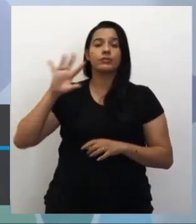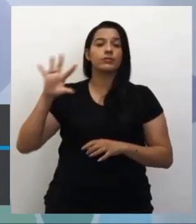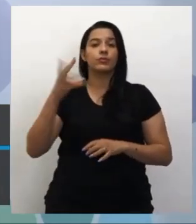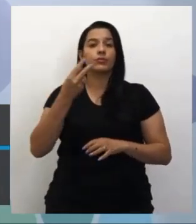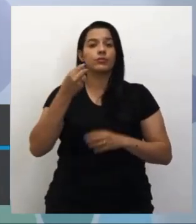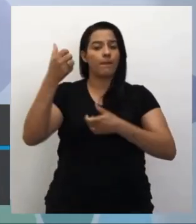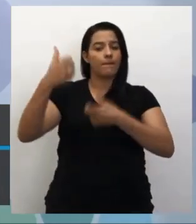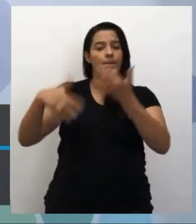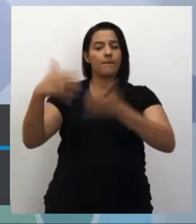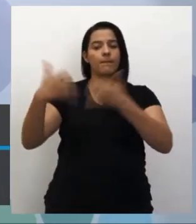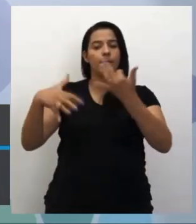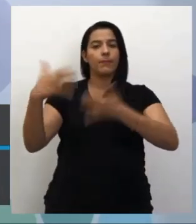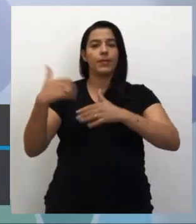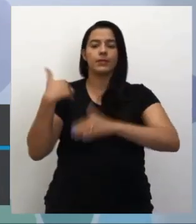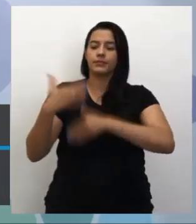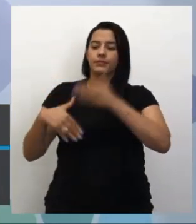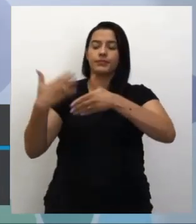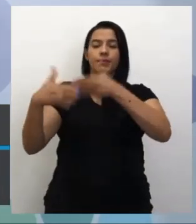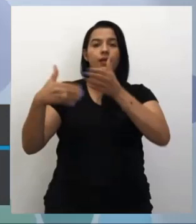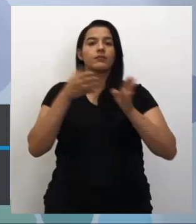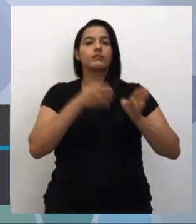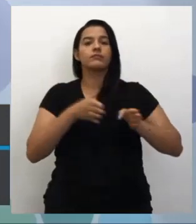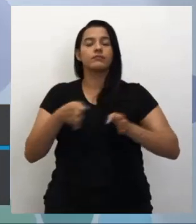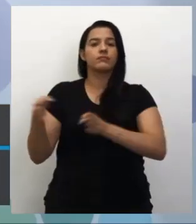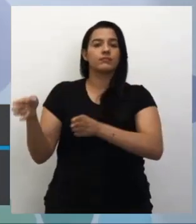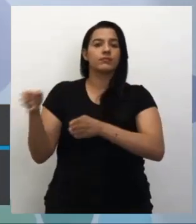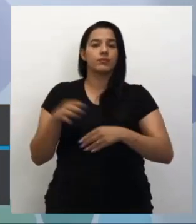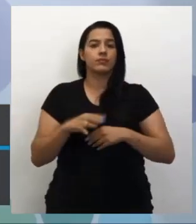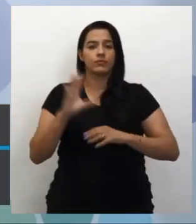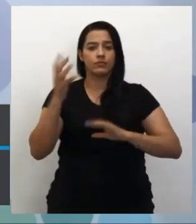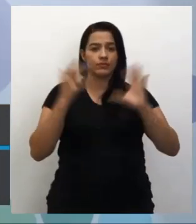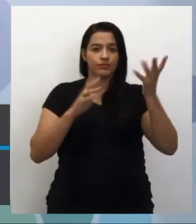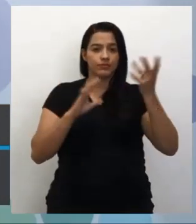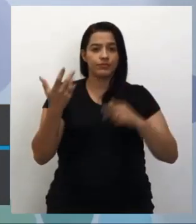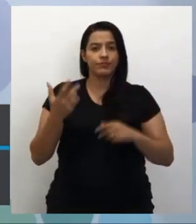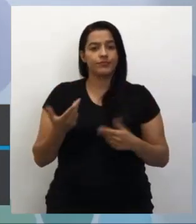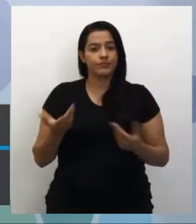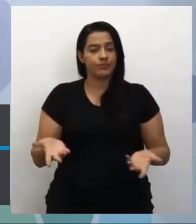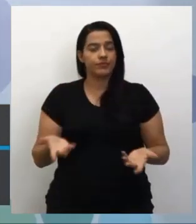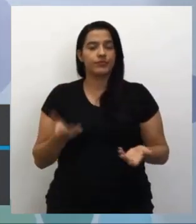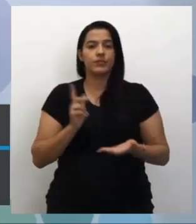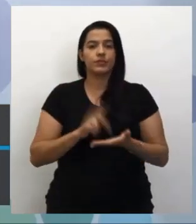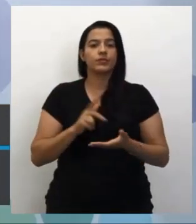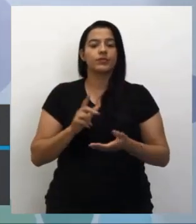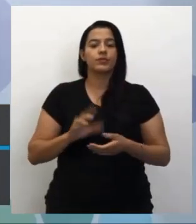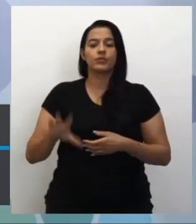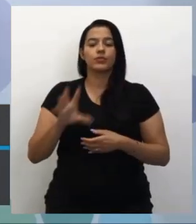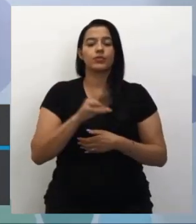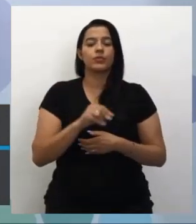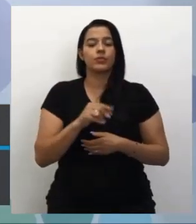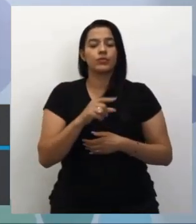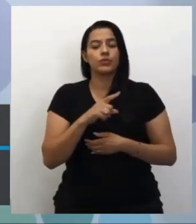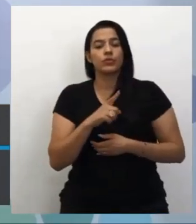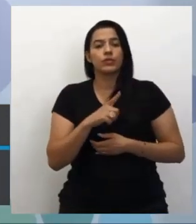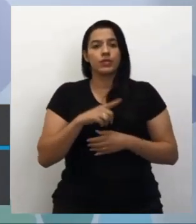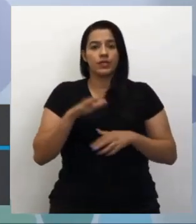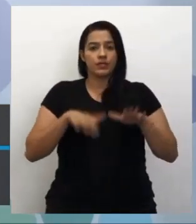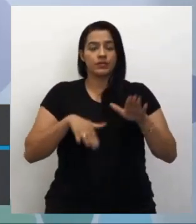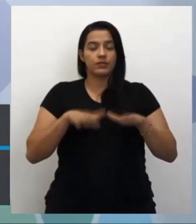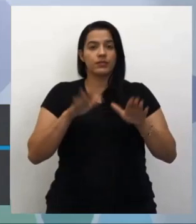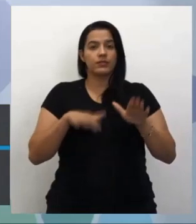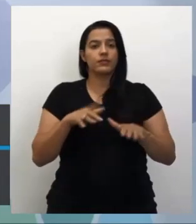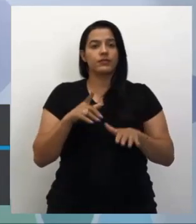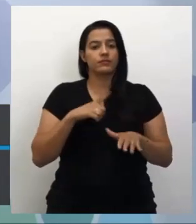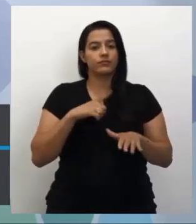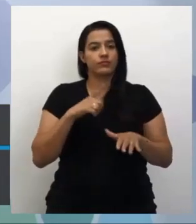si. É como a história se desenvolve. É a sequência de fatos. Tá? Na verdade, é o que, geralmente, quando você